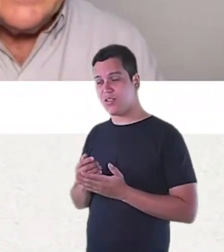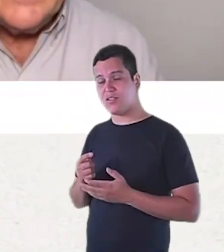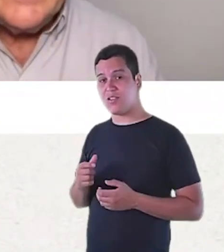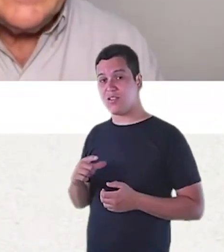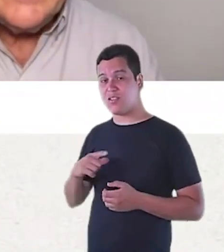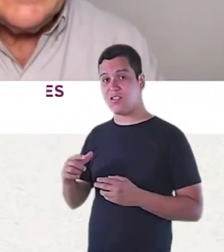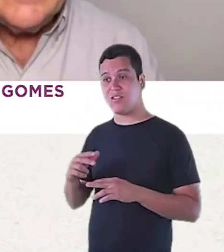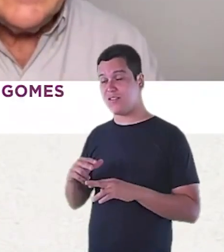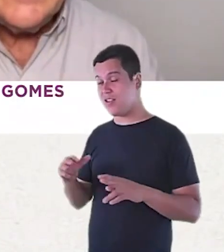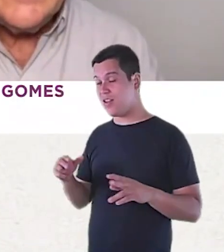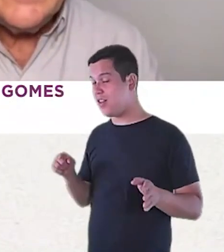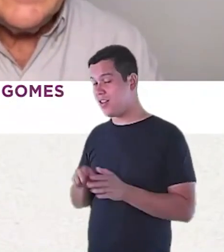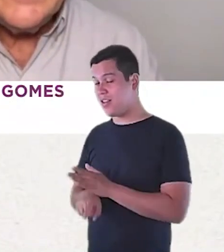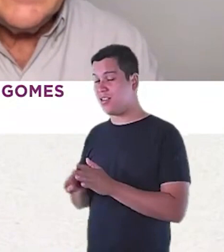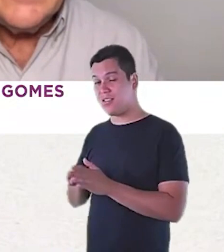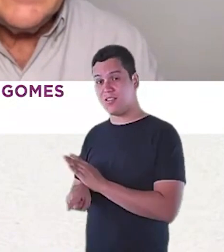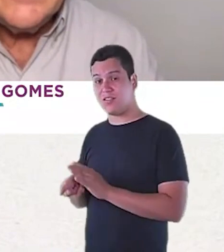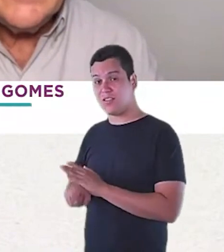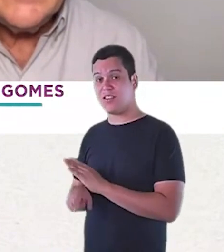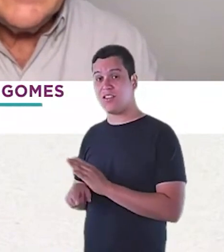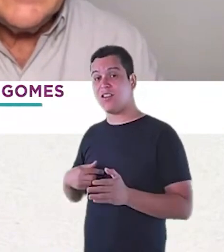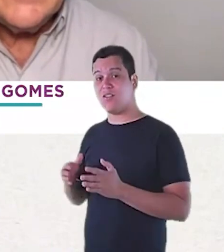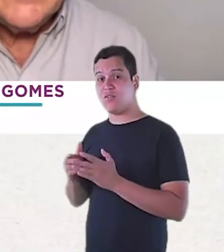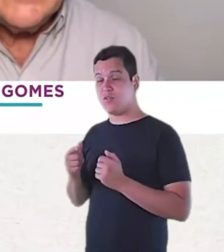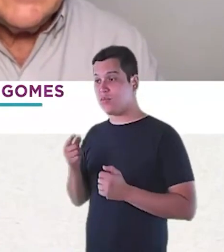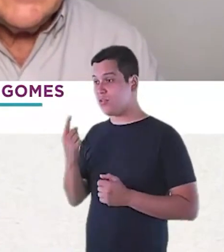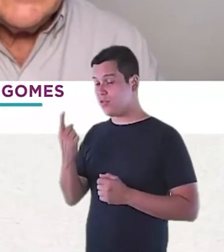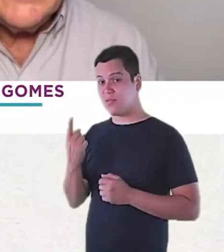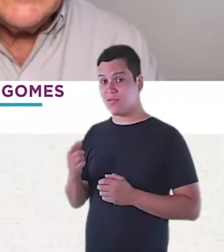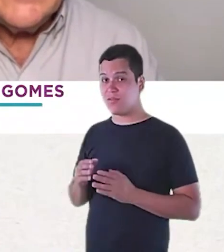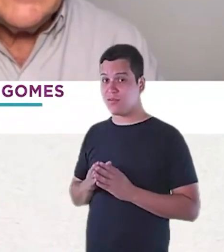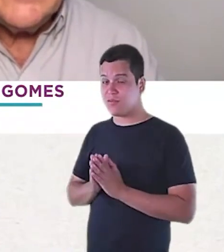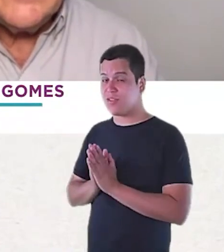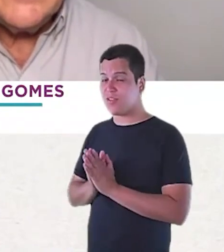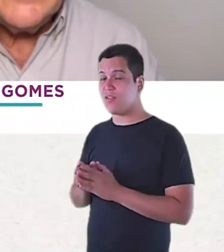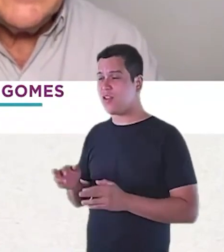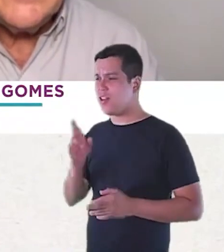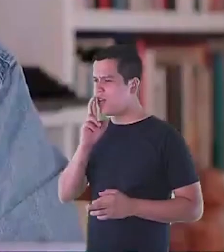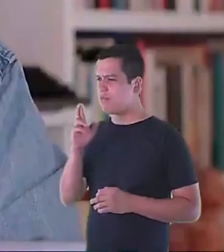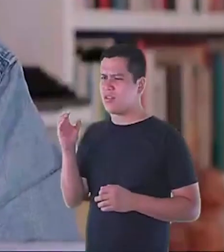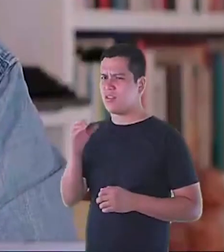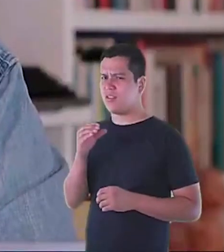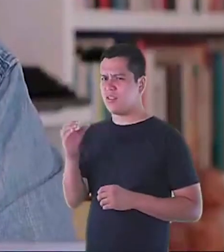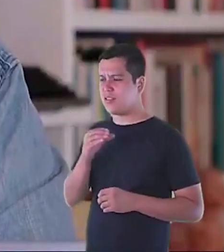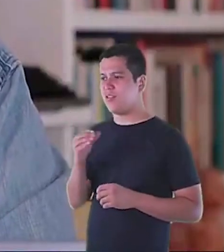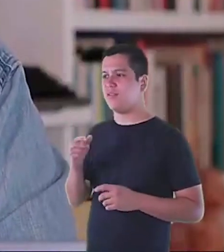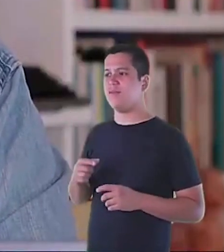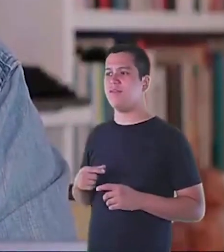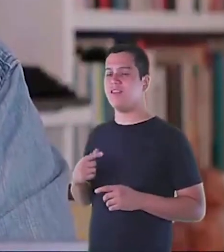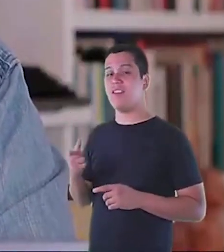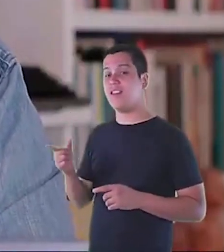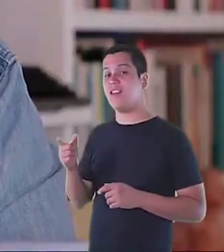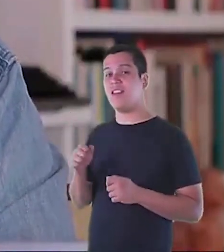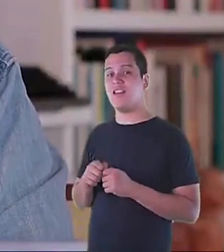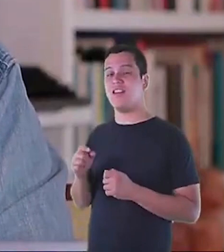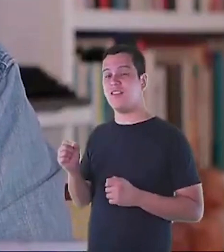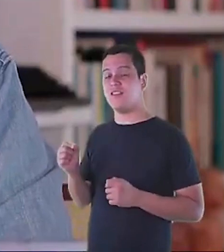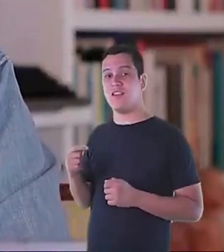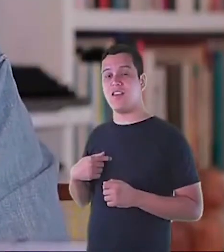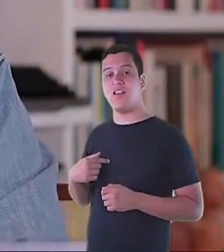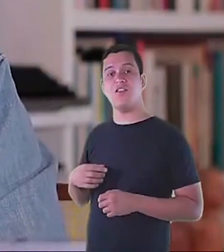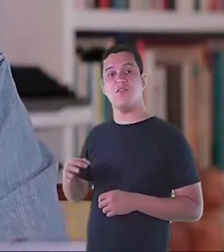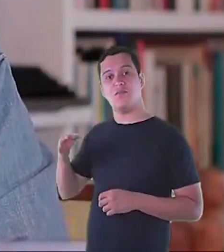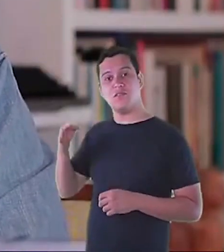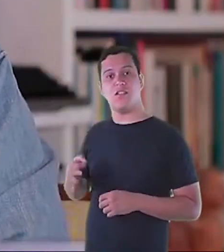para te fazer que eu te pediria um favor, responde rápido, faz respostas rápidas. O Laurentino é tão disciplinado que com 10 minutos